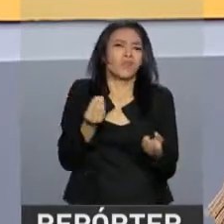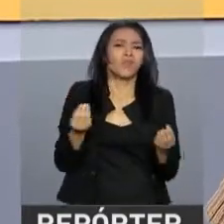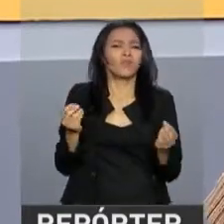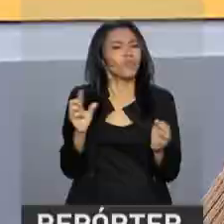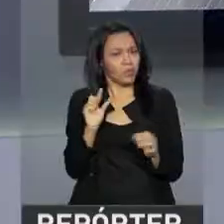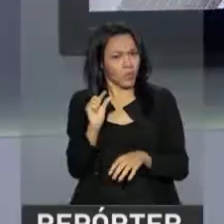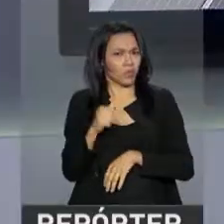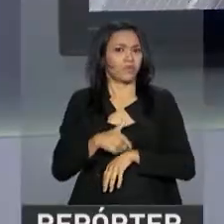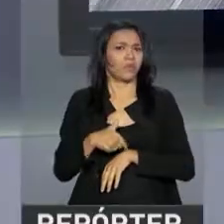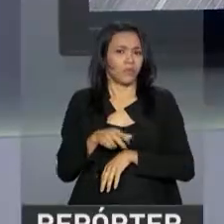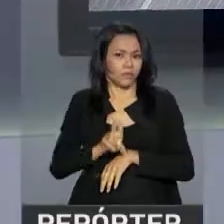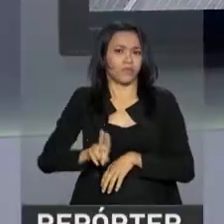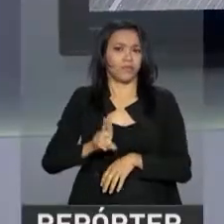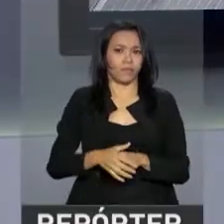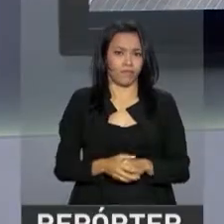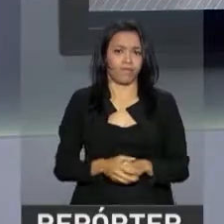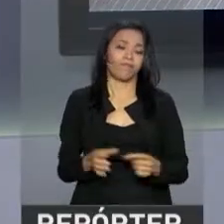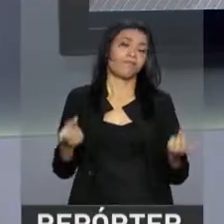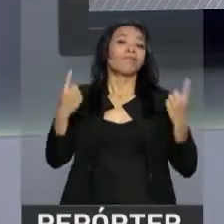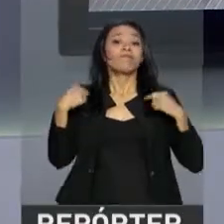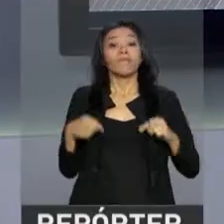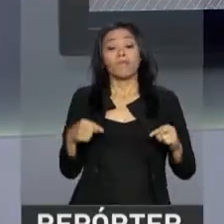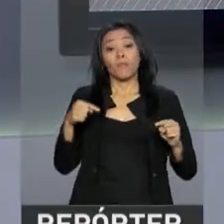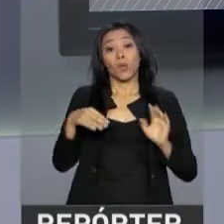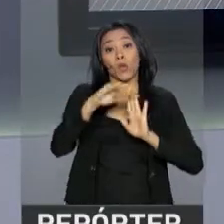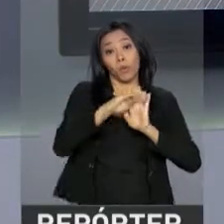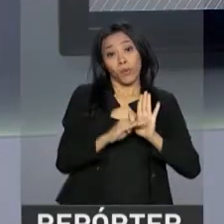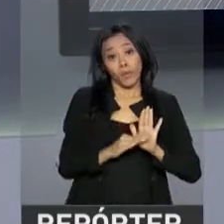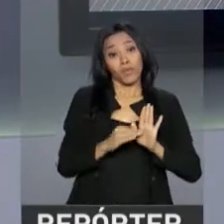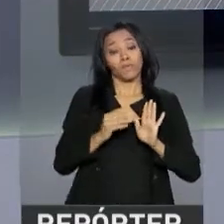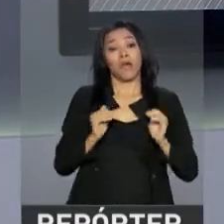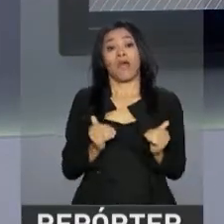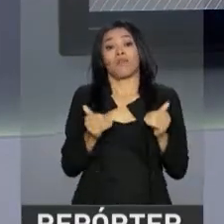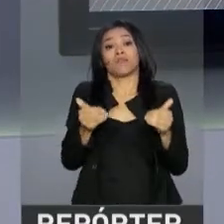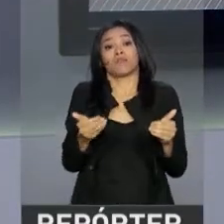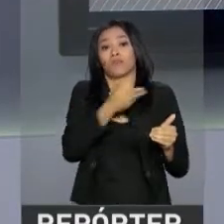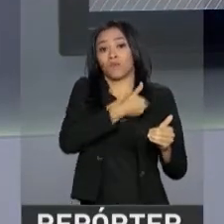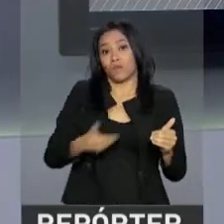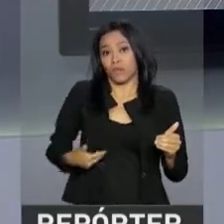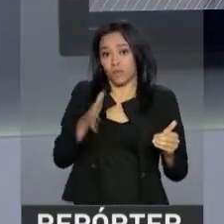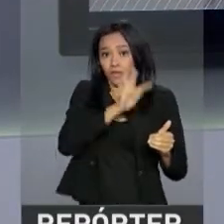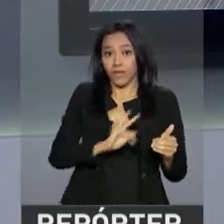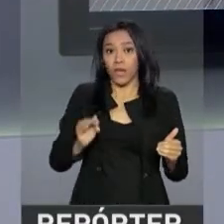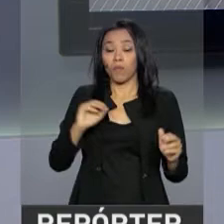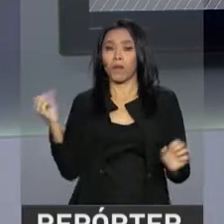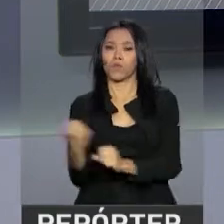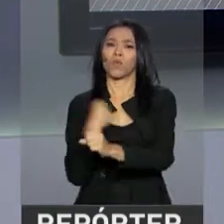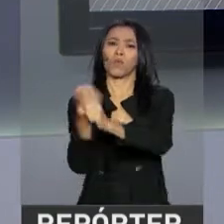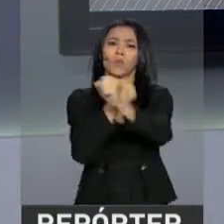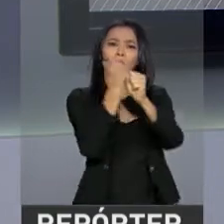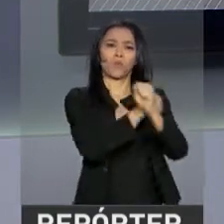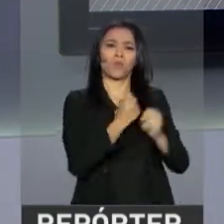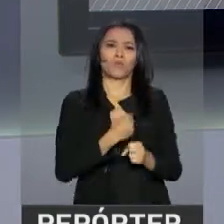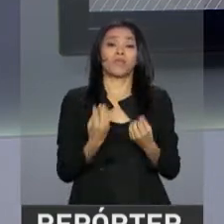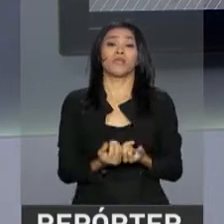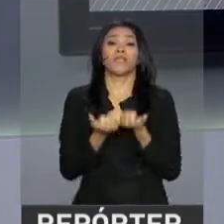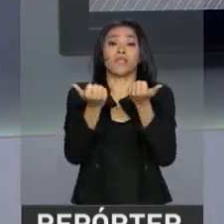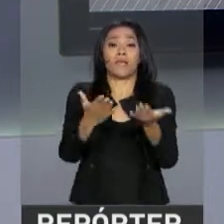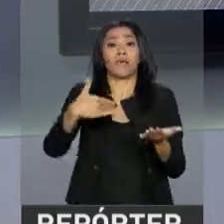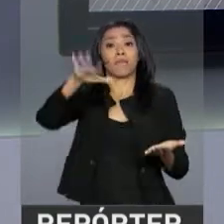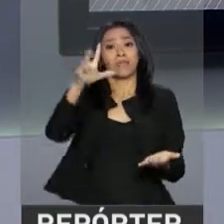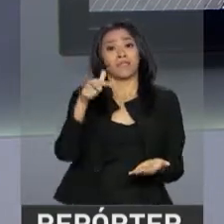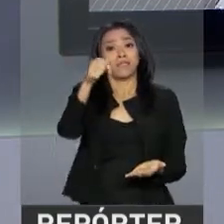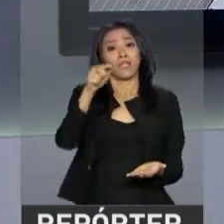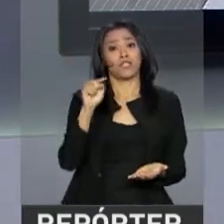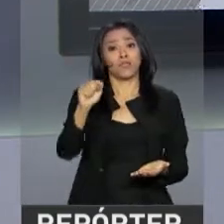temporária o programa avançar foi criado pelo governo para concluir e entregar mais de sete mil obras que estavam